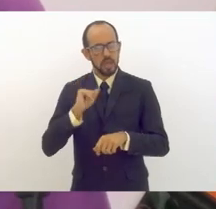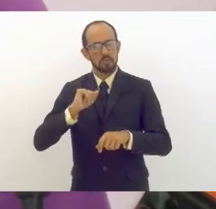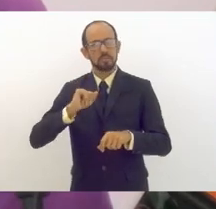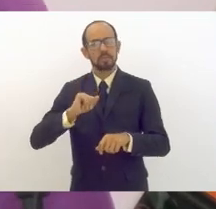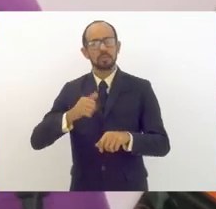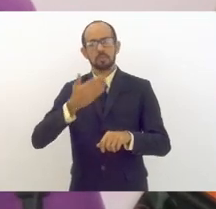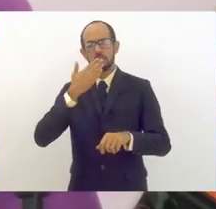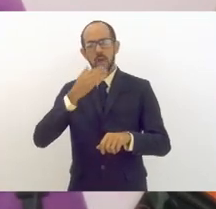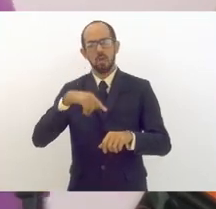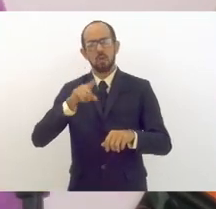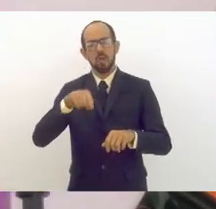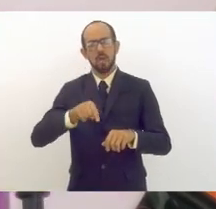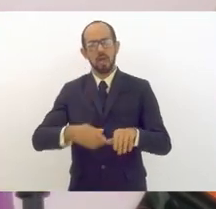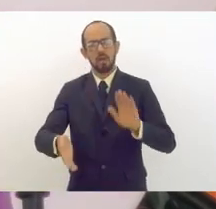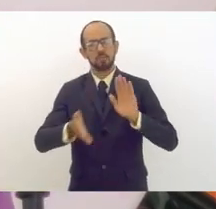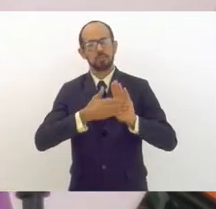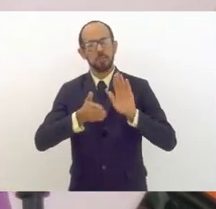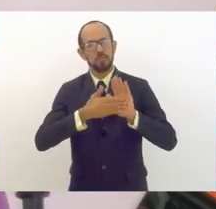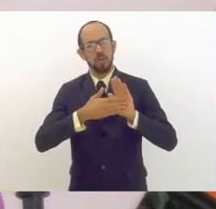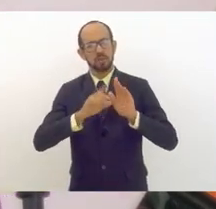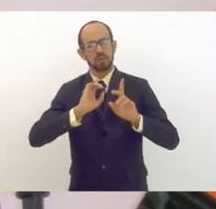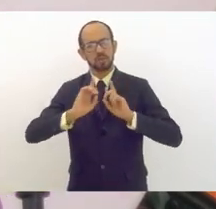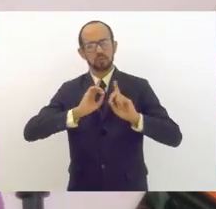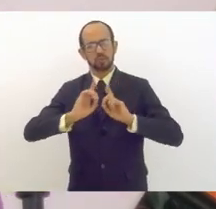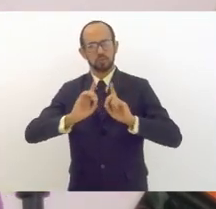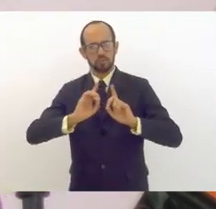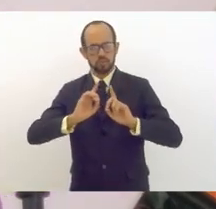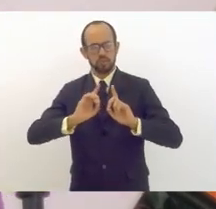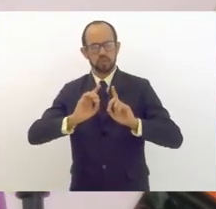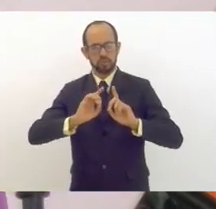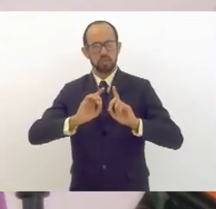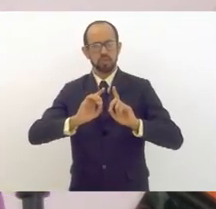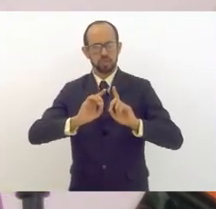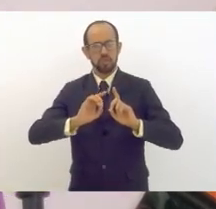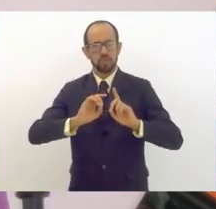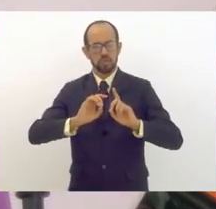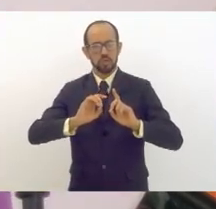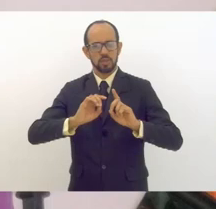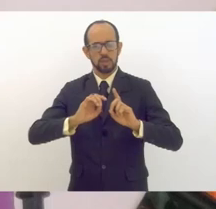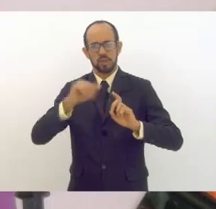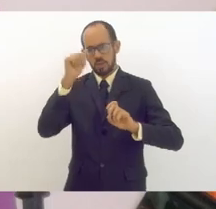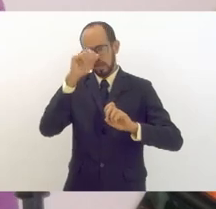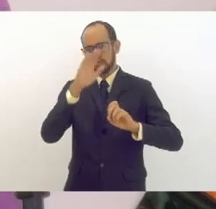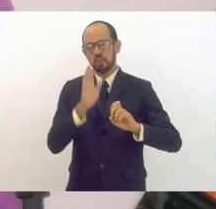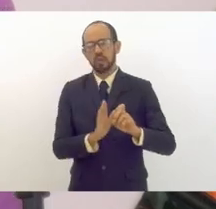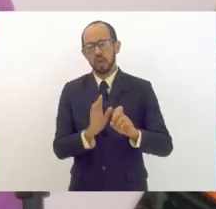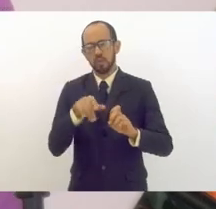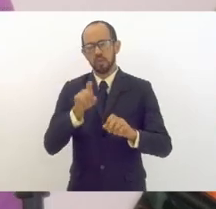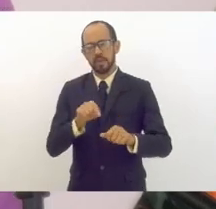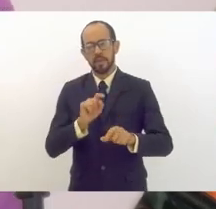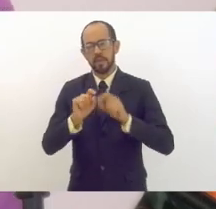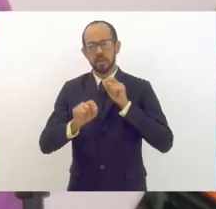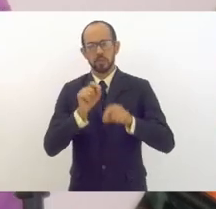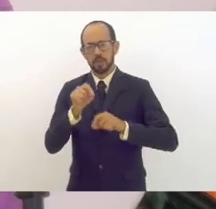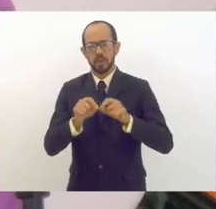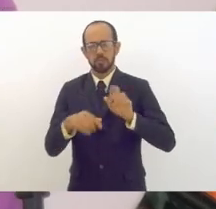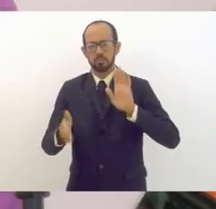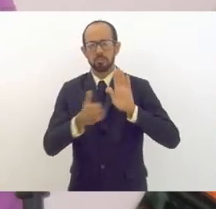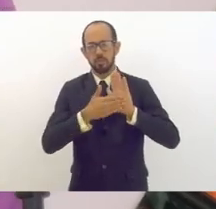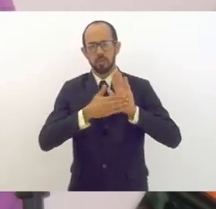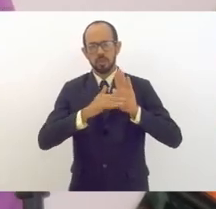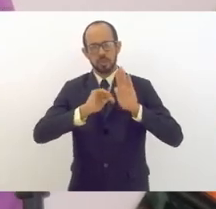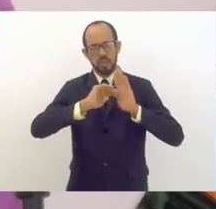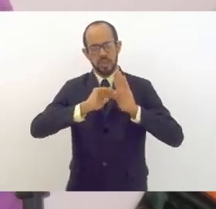discute hoje reforma administrativa a nível nacional, que são, via de regra, propostas de retirada